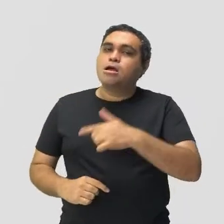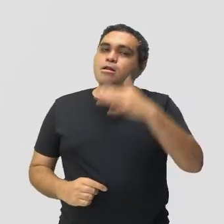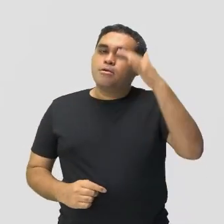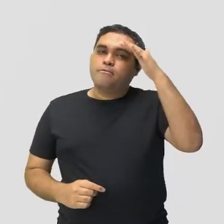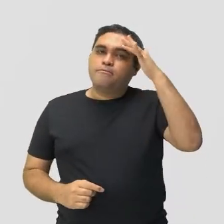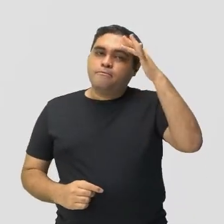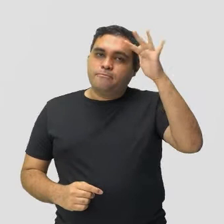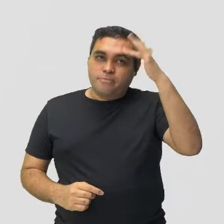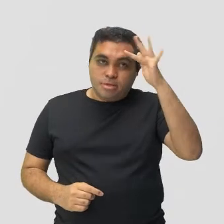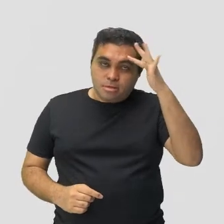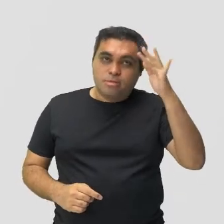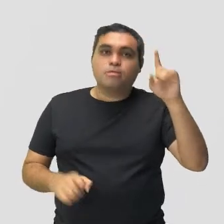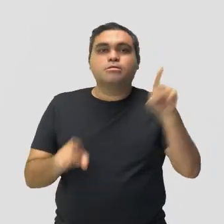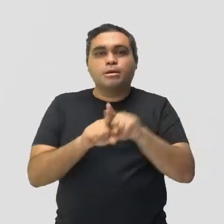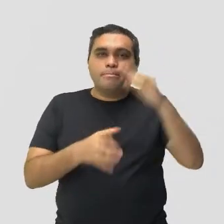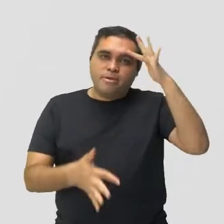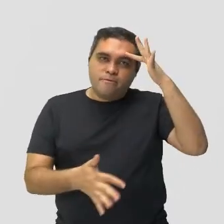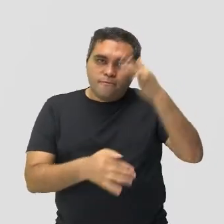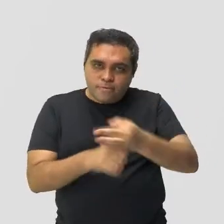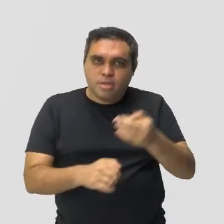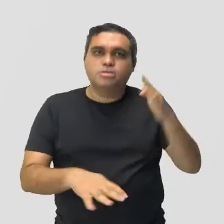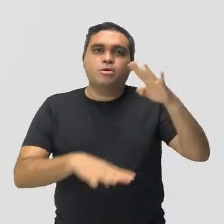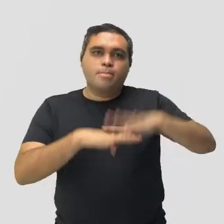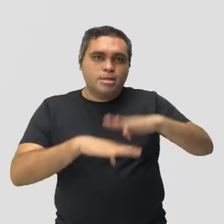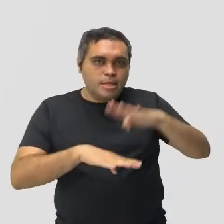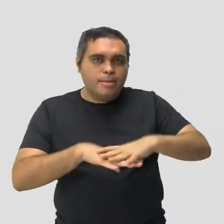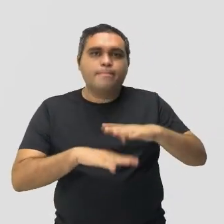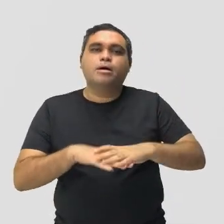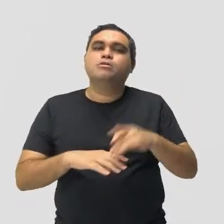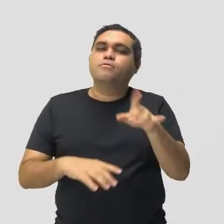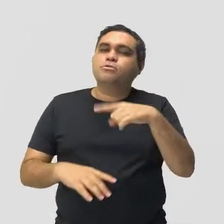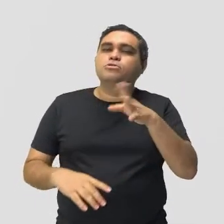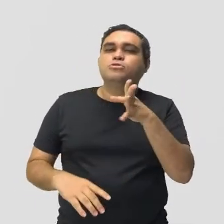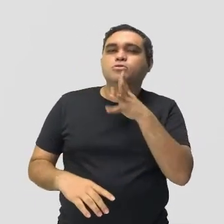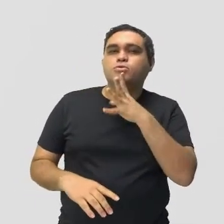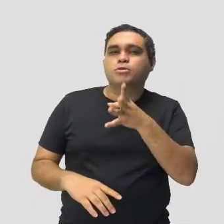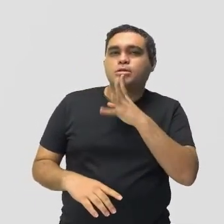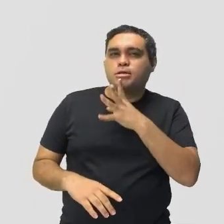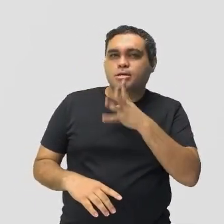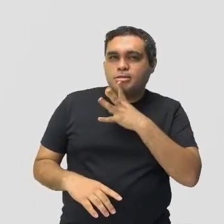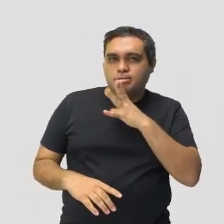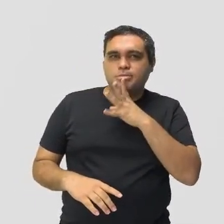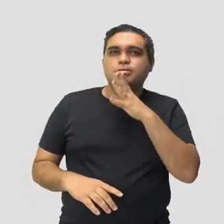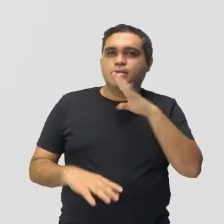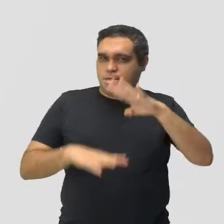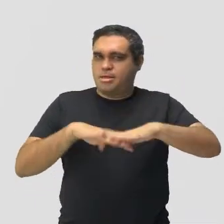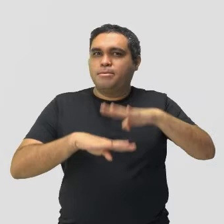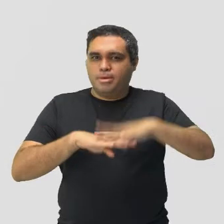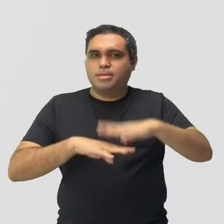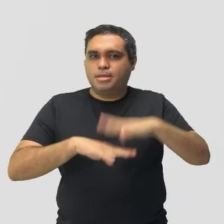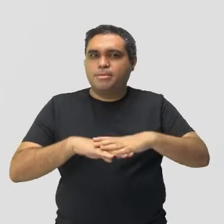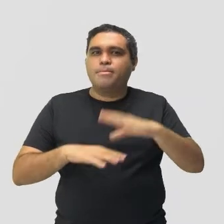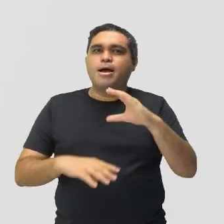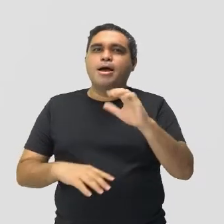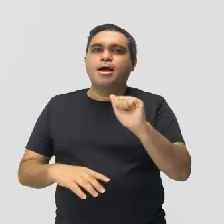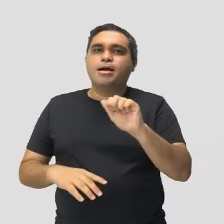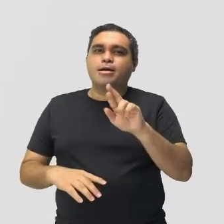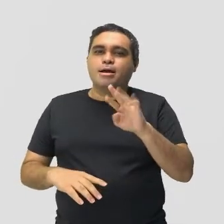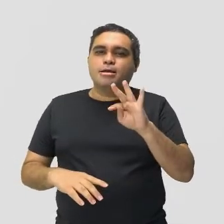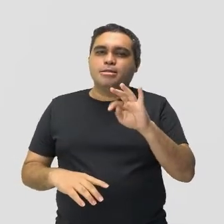matemático. Vocês conhecem ele através da fórmula do plano cartesiano, né? Que foi ele que